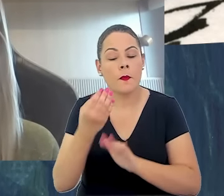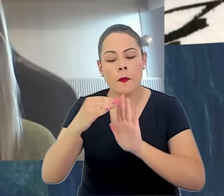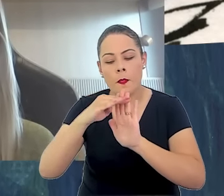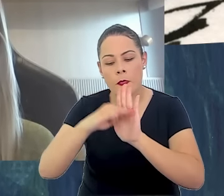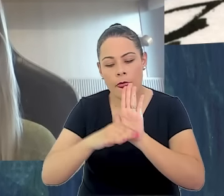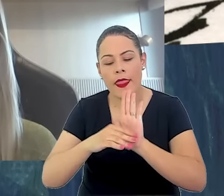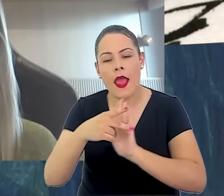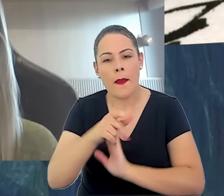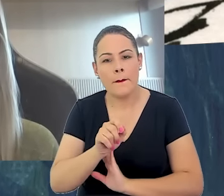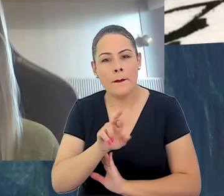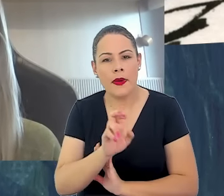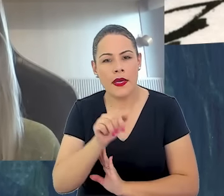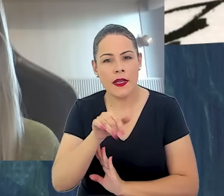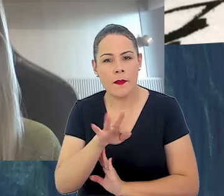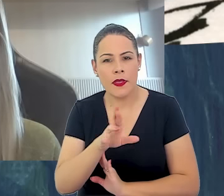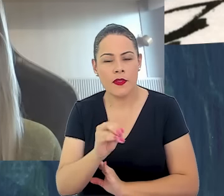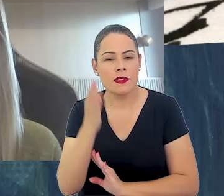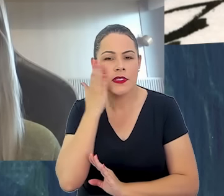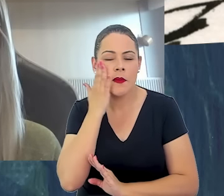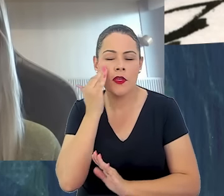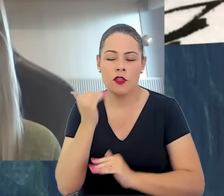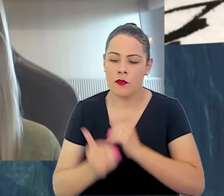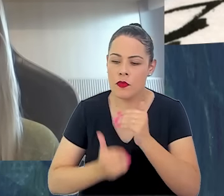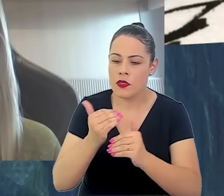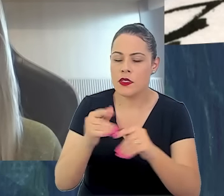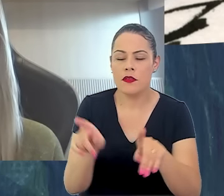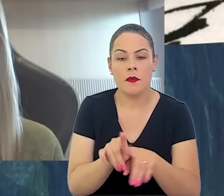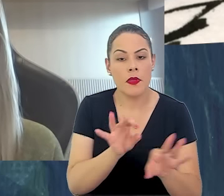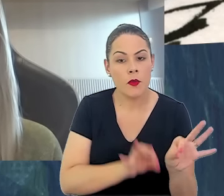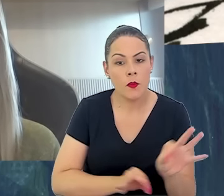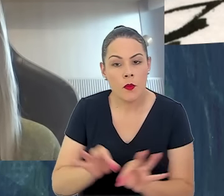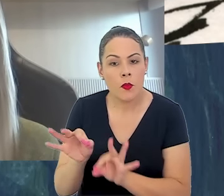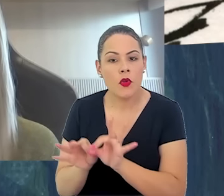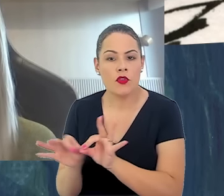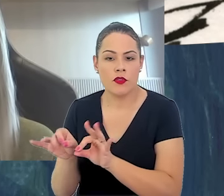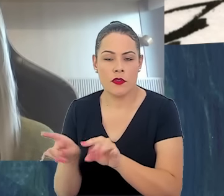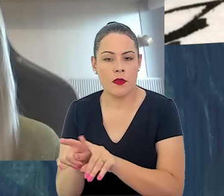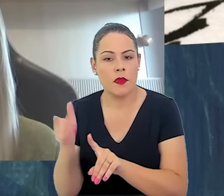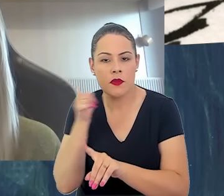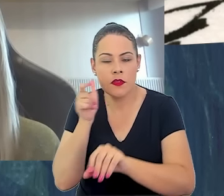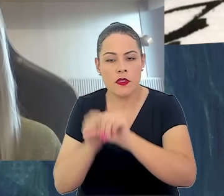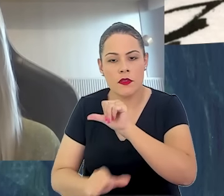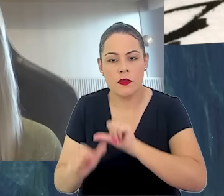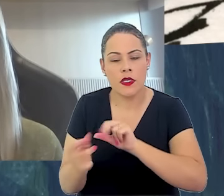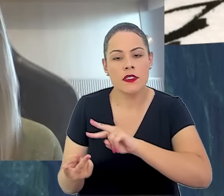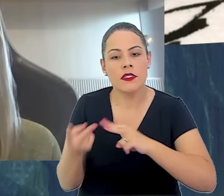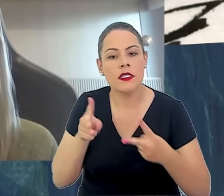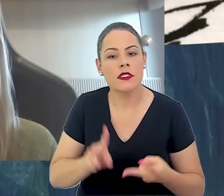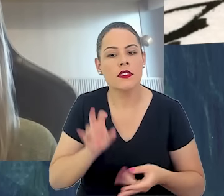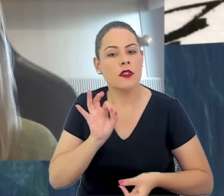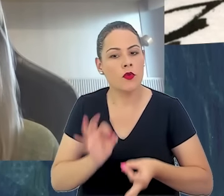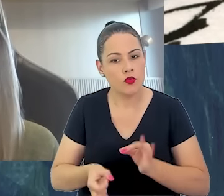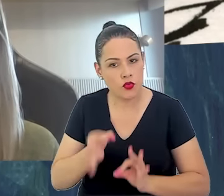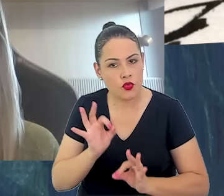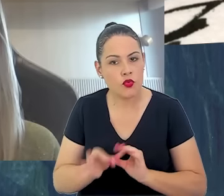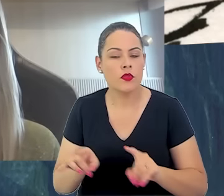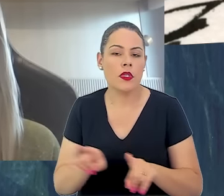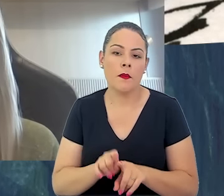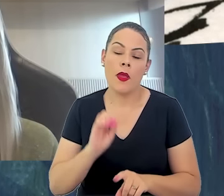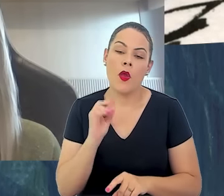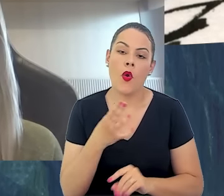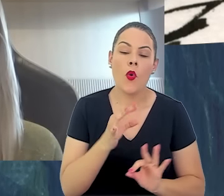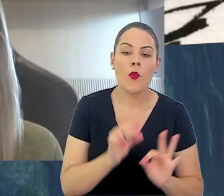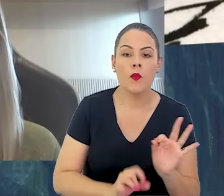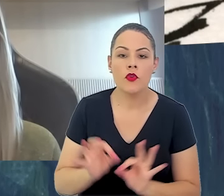os parâmetros para o que é um processo, o que é um projeto de transição justa, o que é